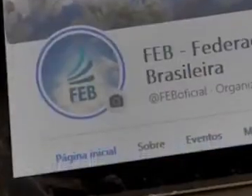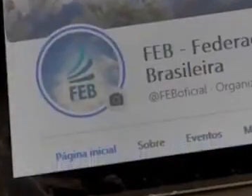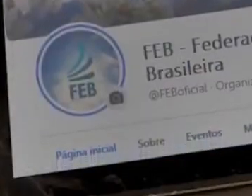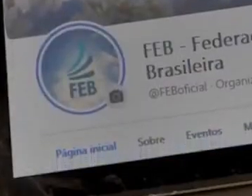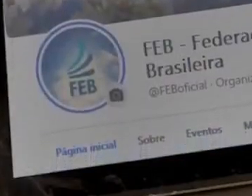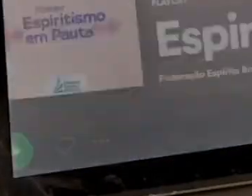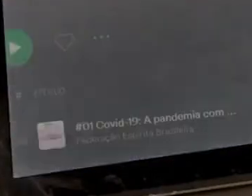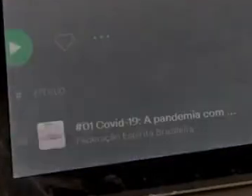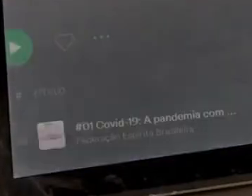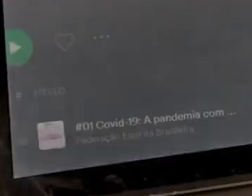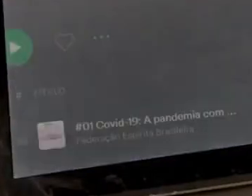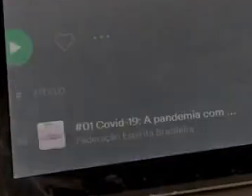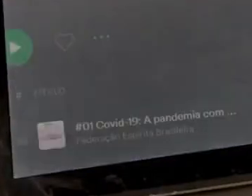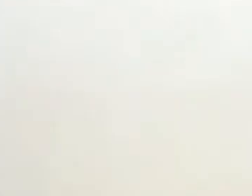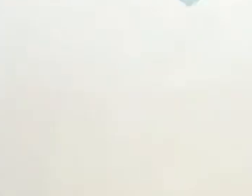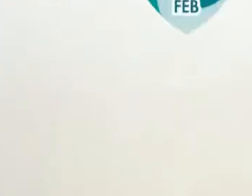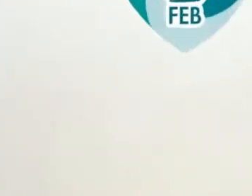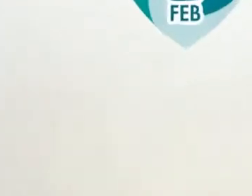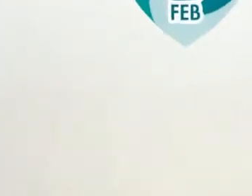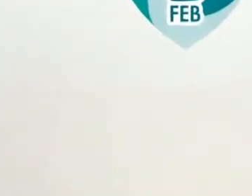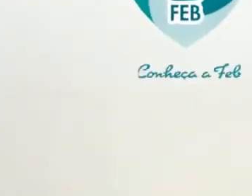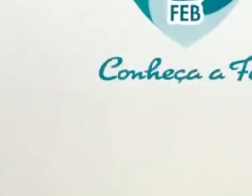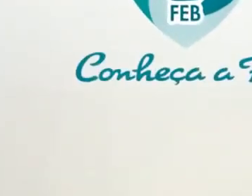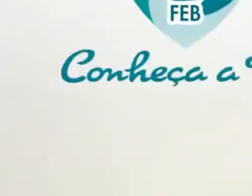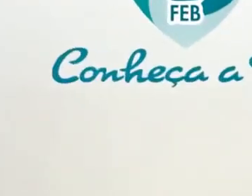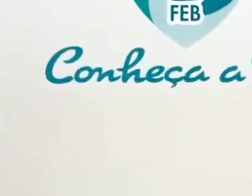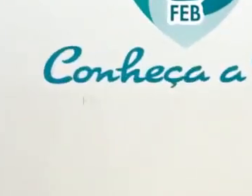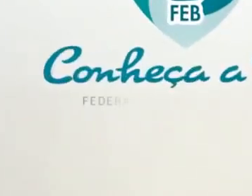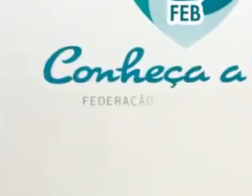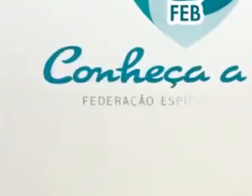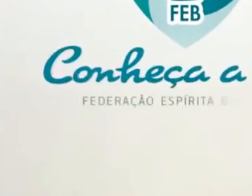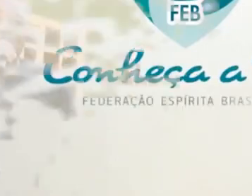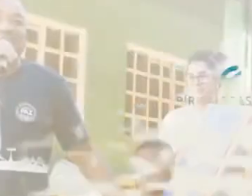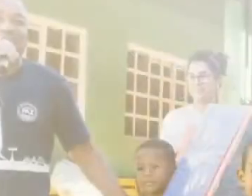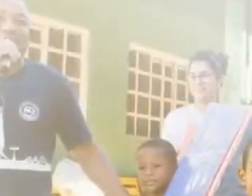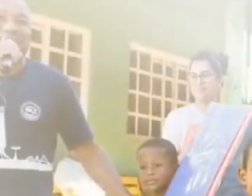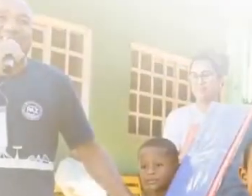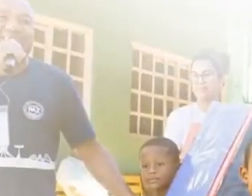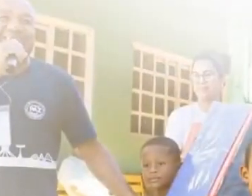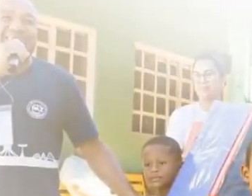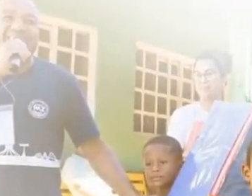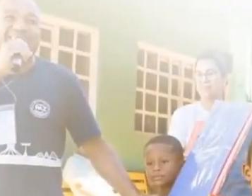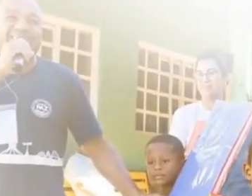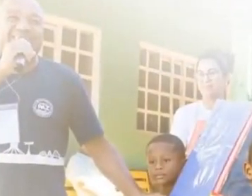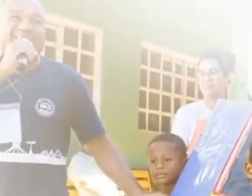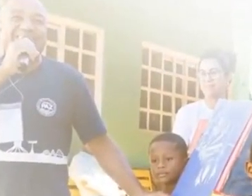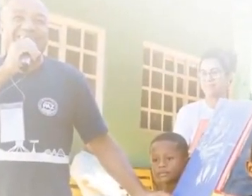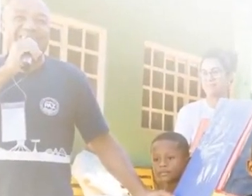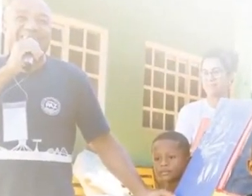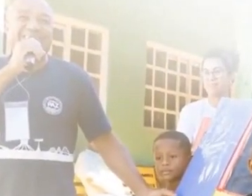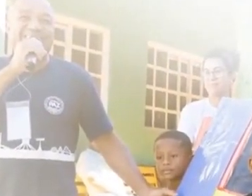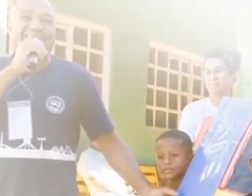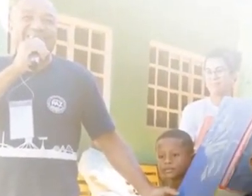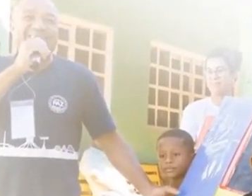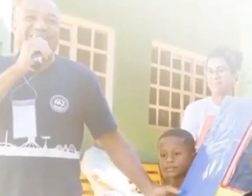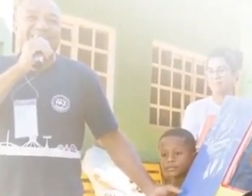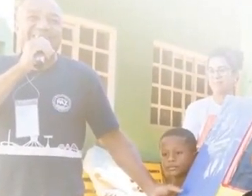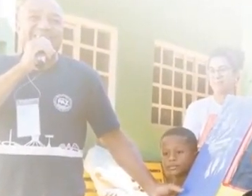postagens históricas, áudios. Conheça e faça parte desta família.